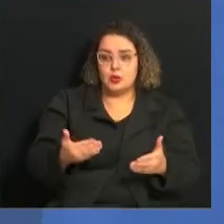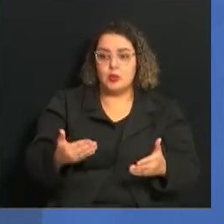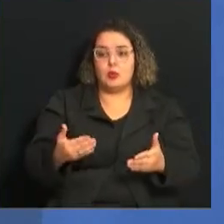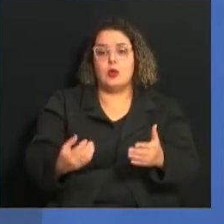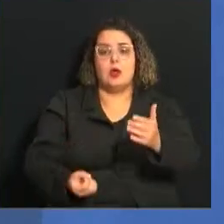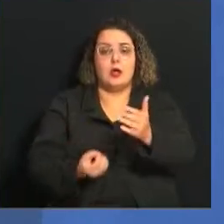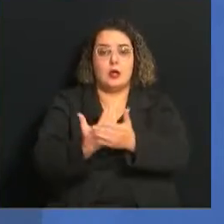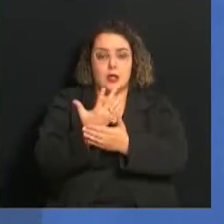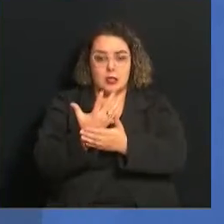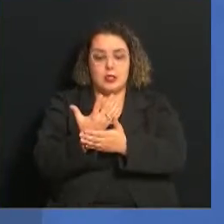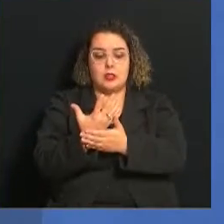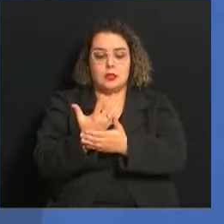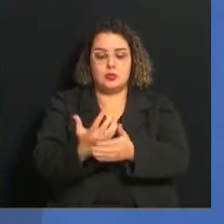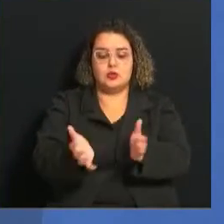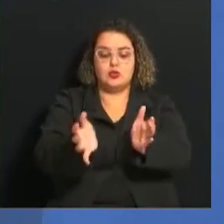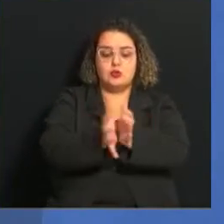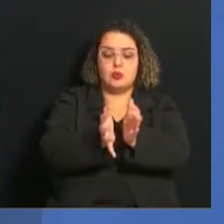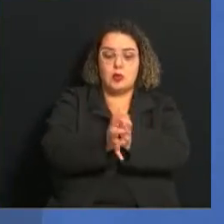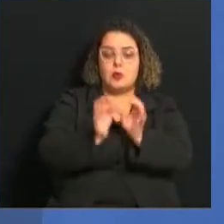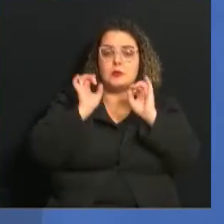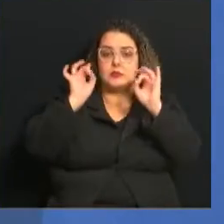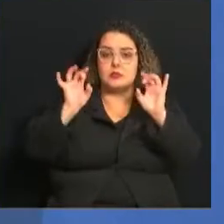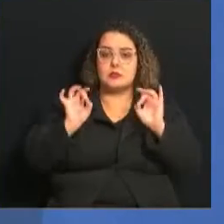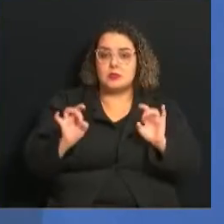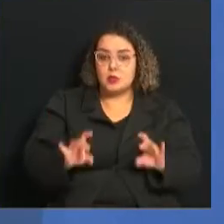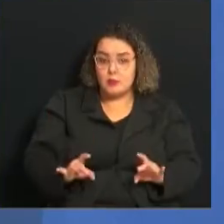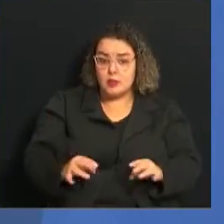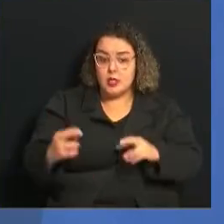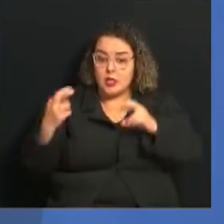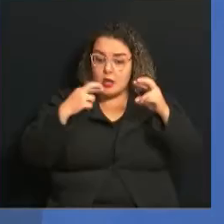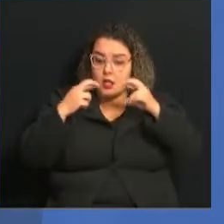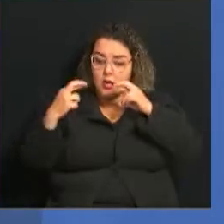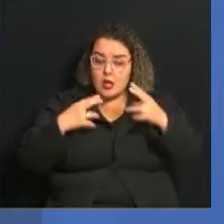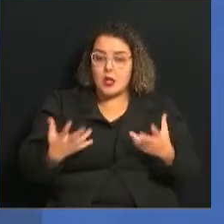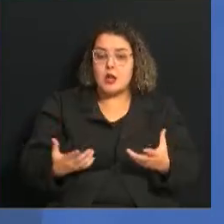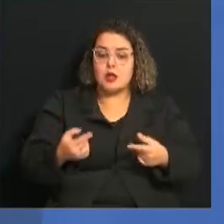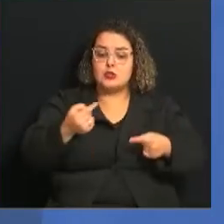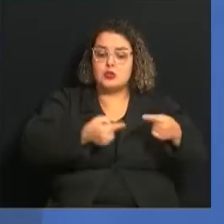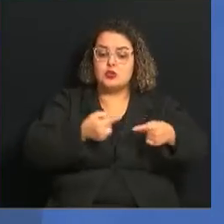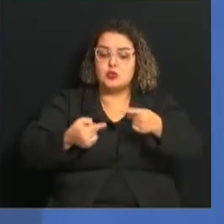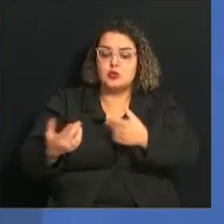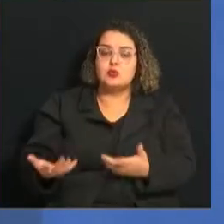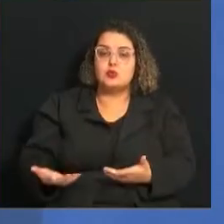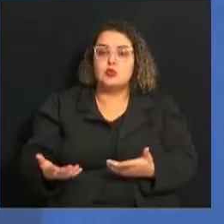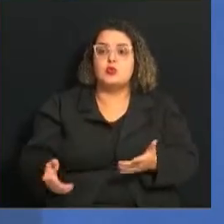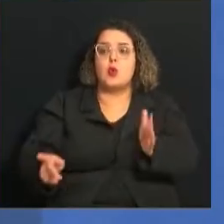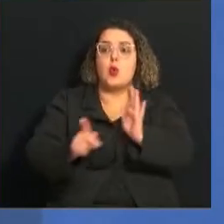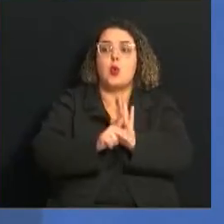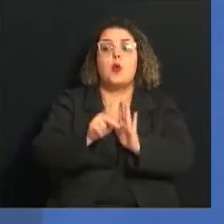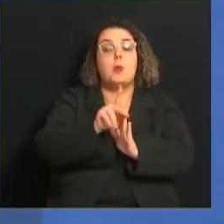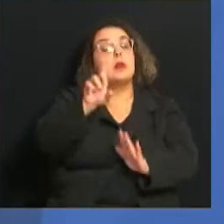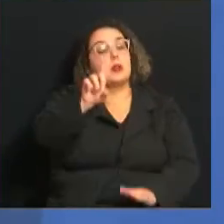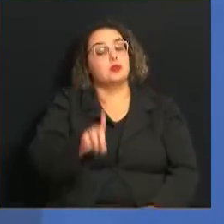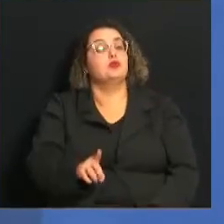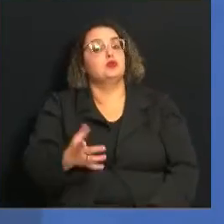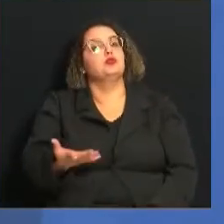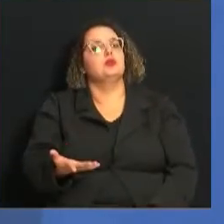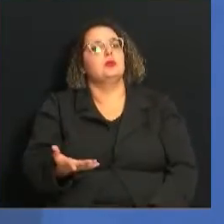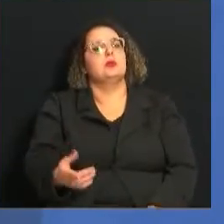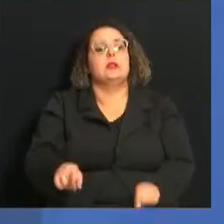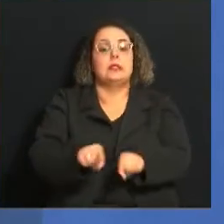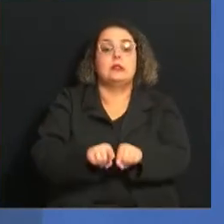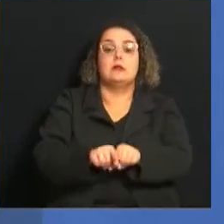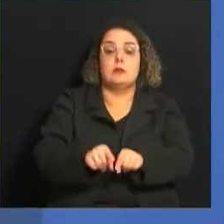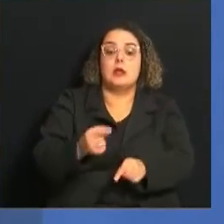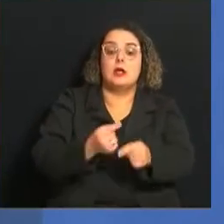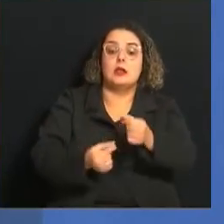constituição de uma comissão especial de estudos para analisar e discutir o plano diretor, bem como as diretrizes